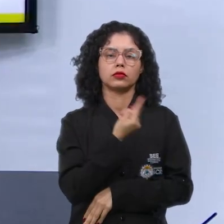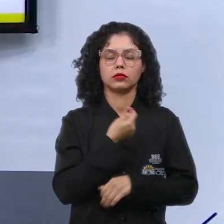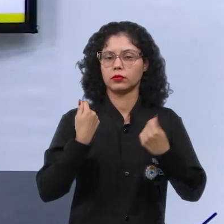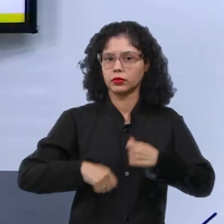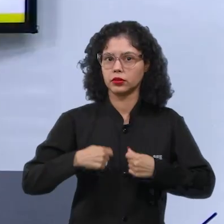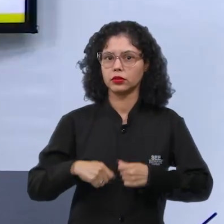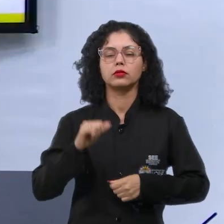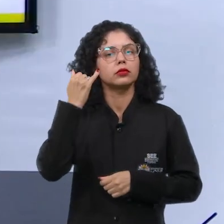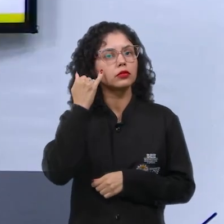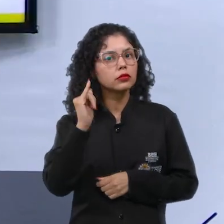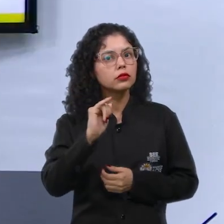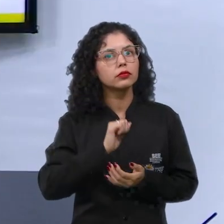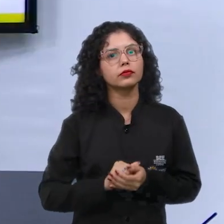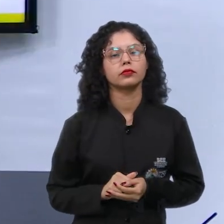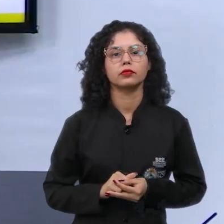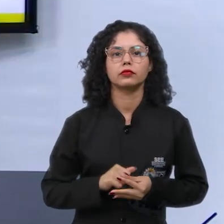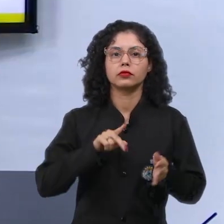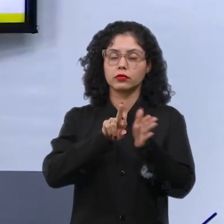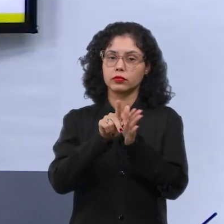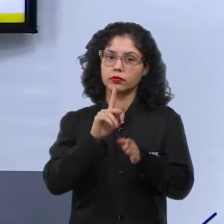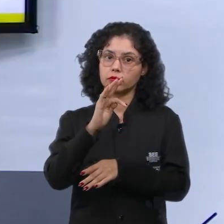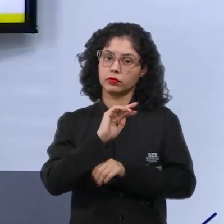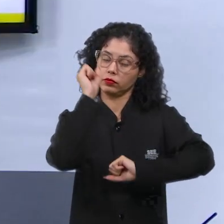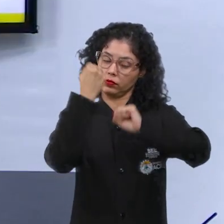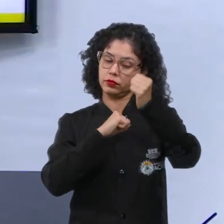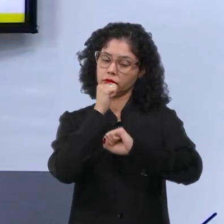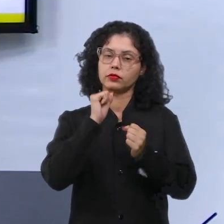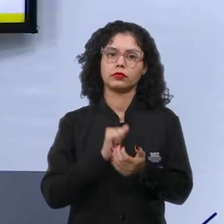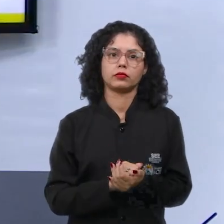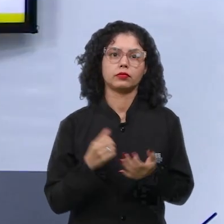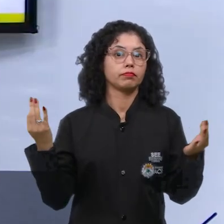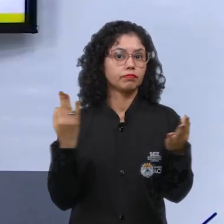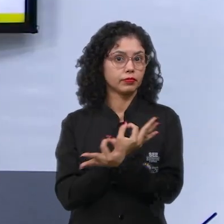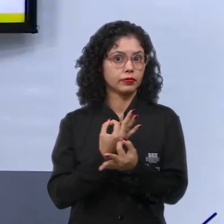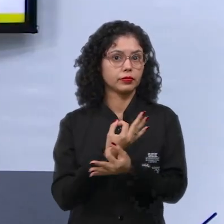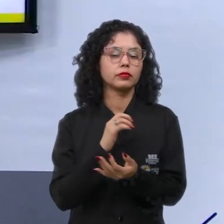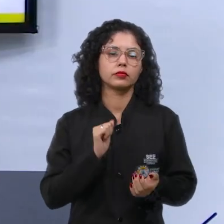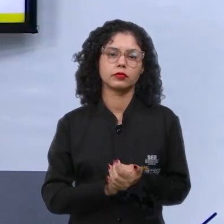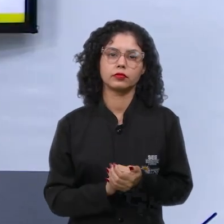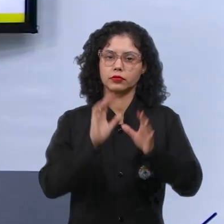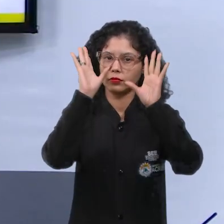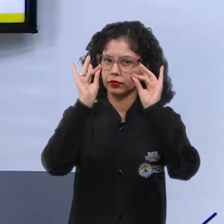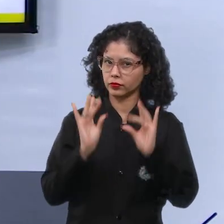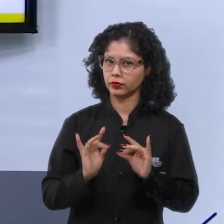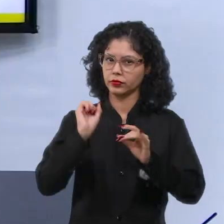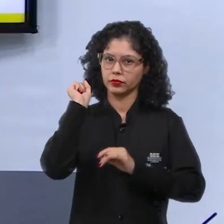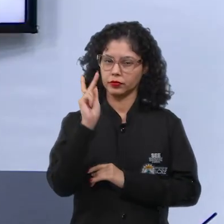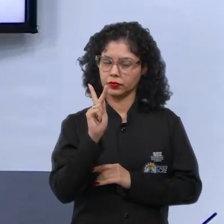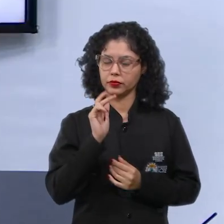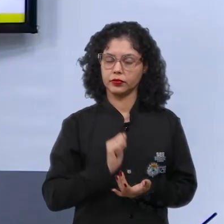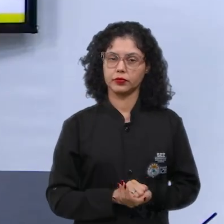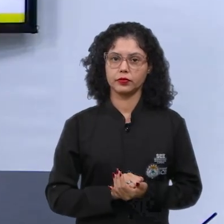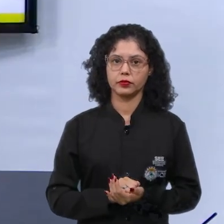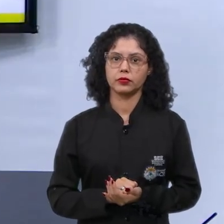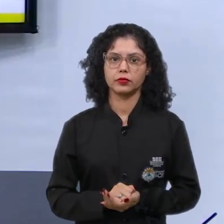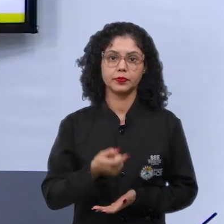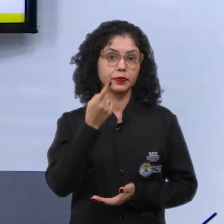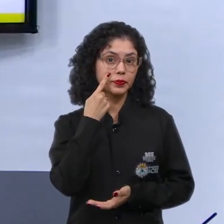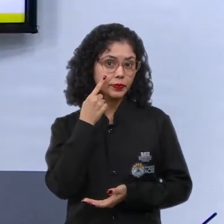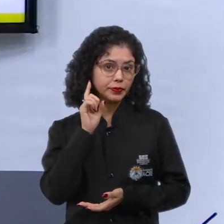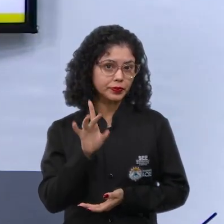precisando dessas ideias. Então, as biofábricas, elas são perfeitas nesses quesitos, tá ok? E olha